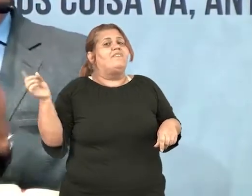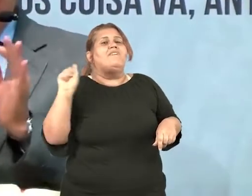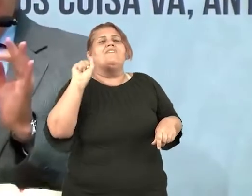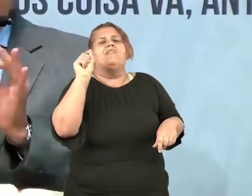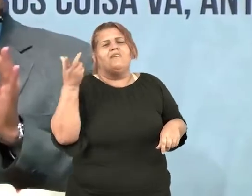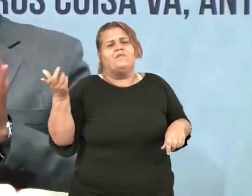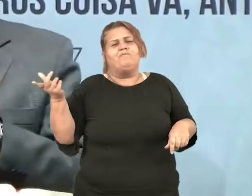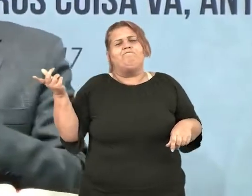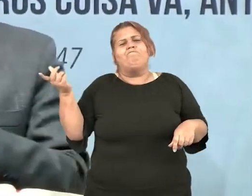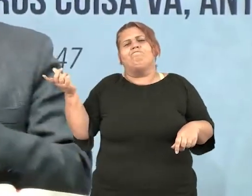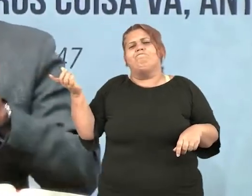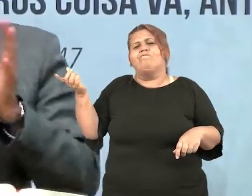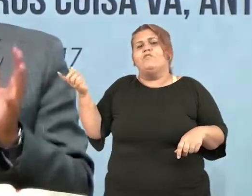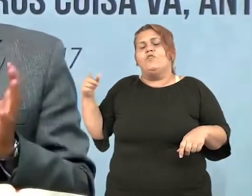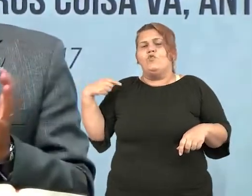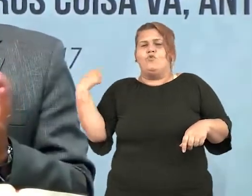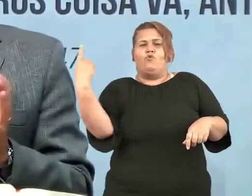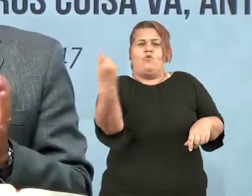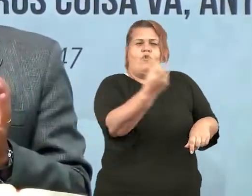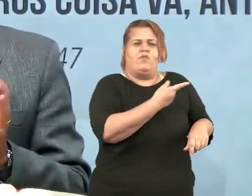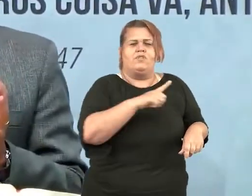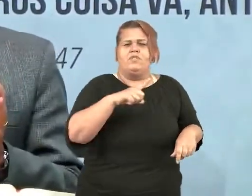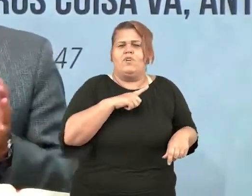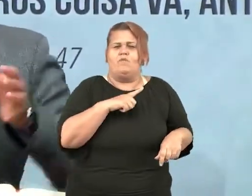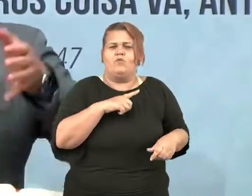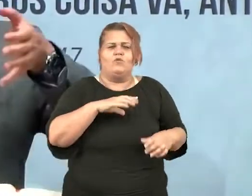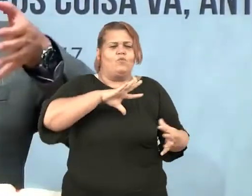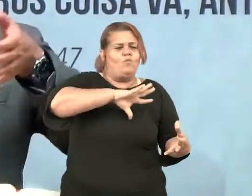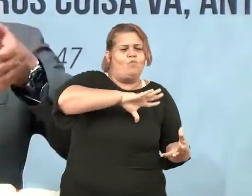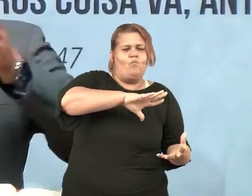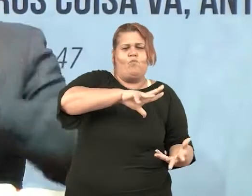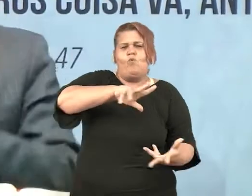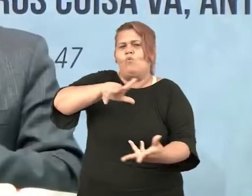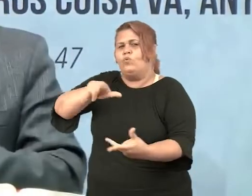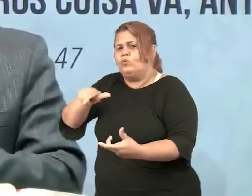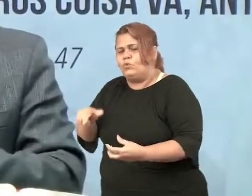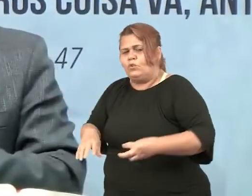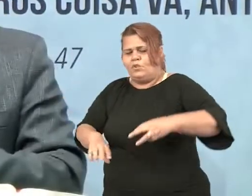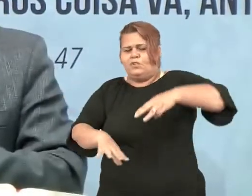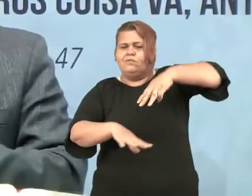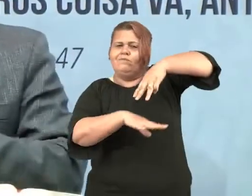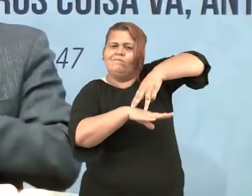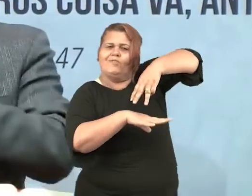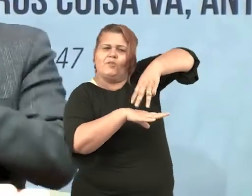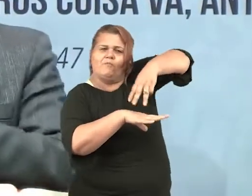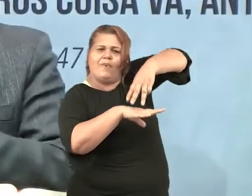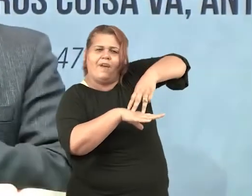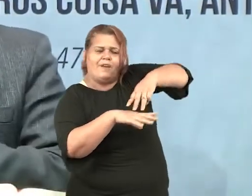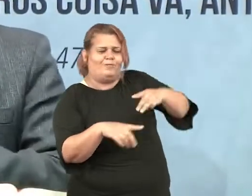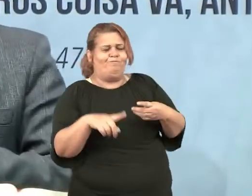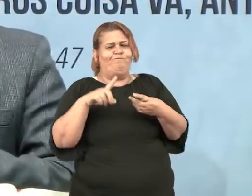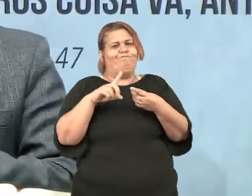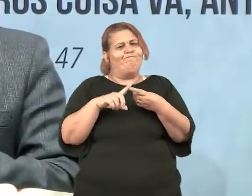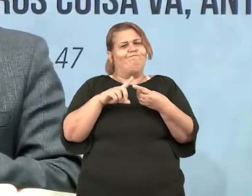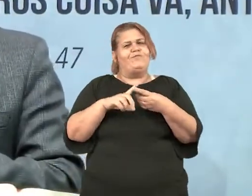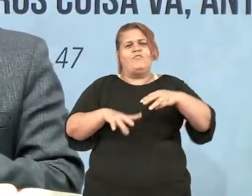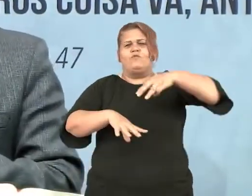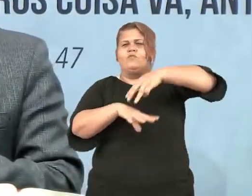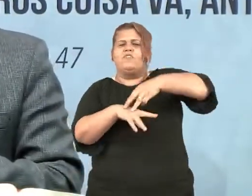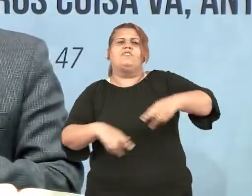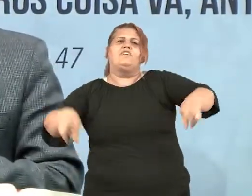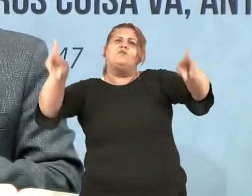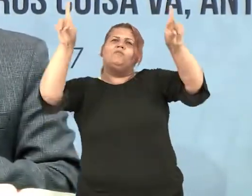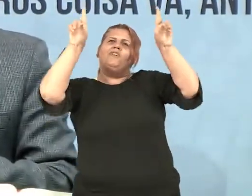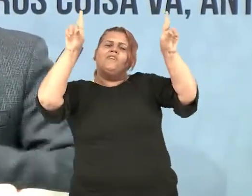é que nós temos no mundo um grande tripé que sustenta a esperança